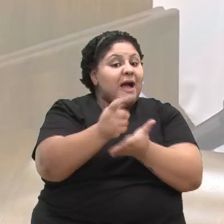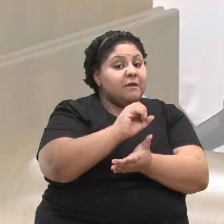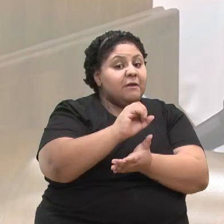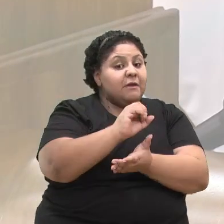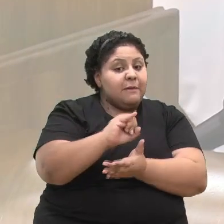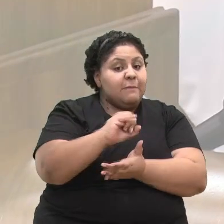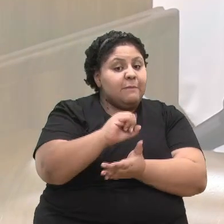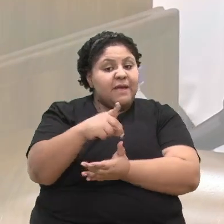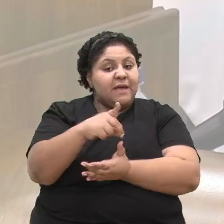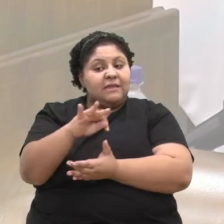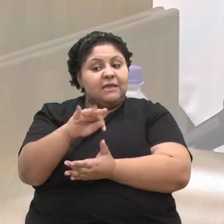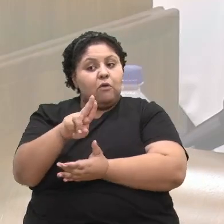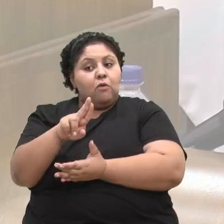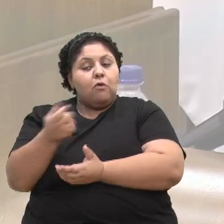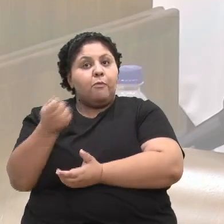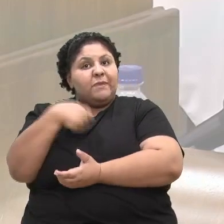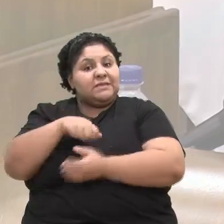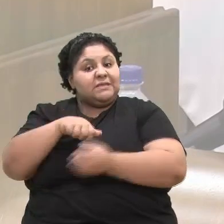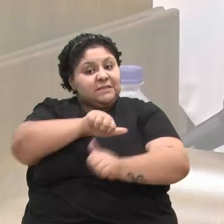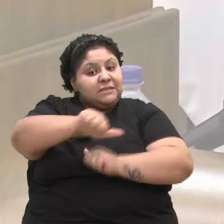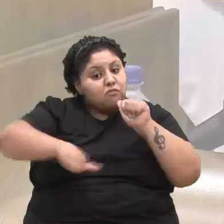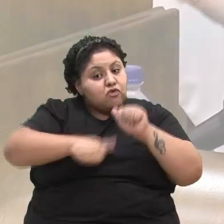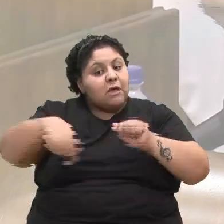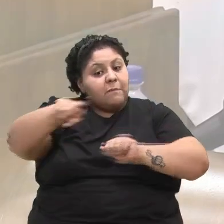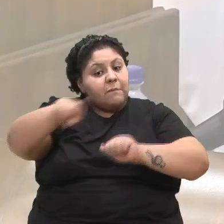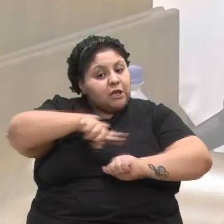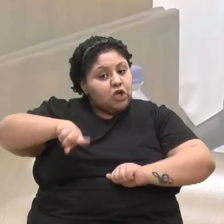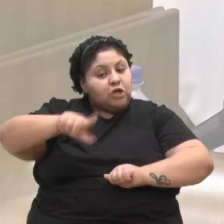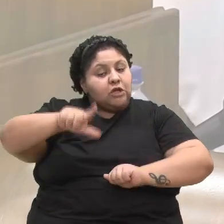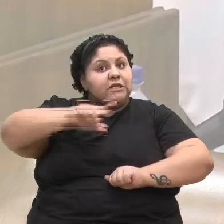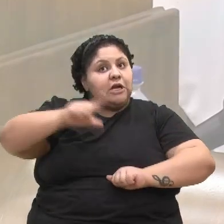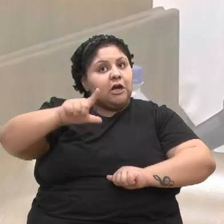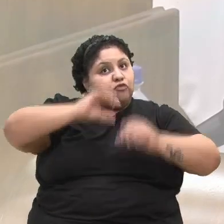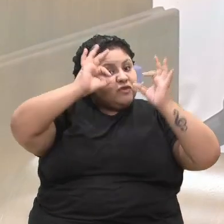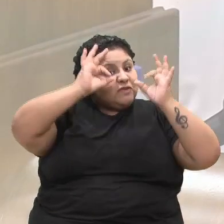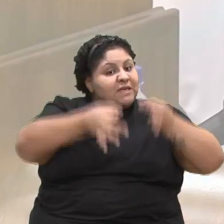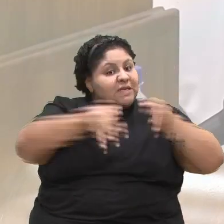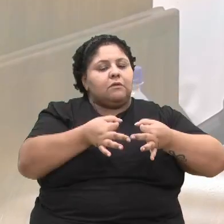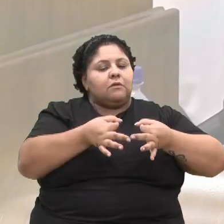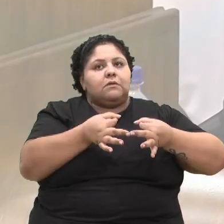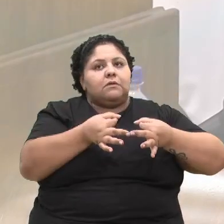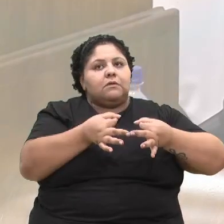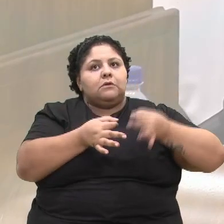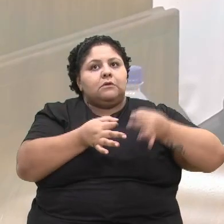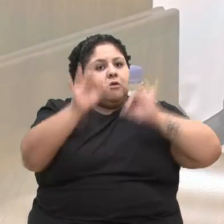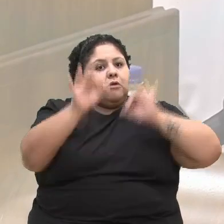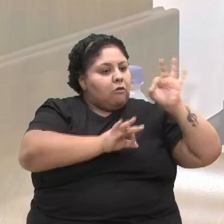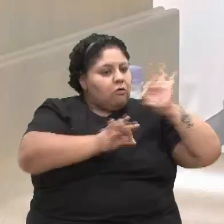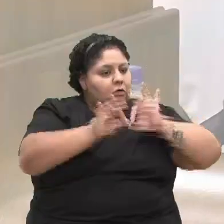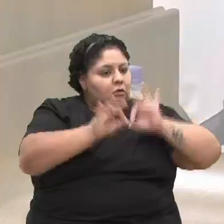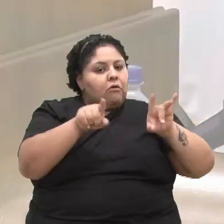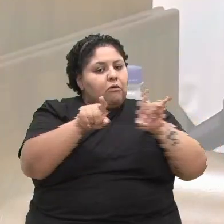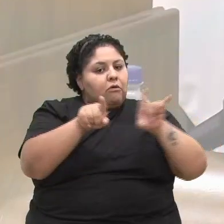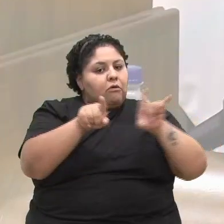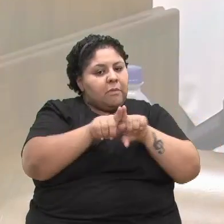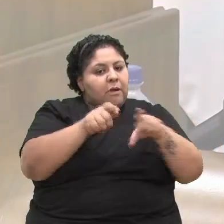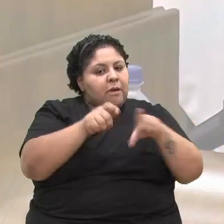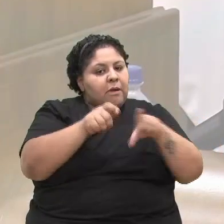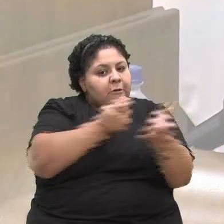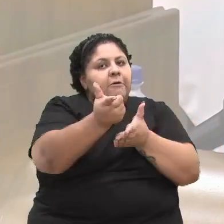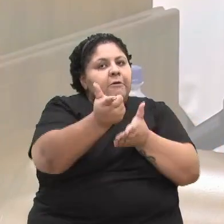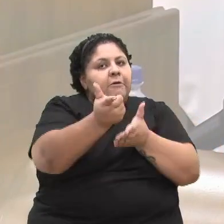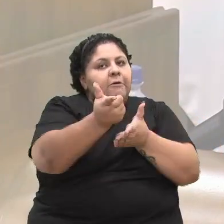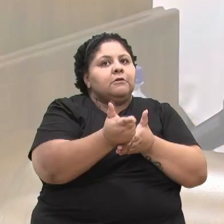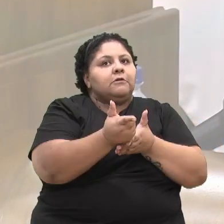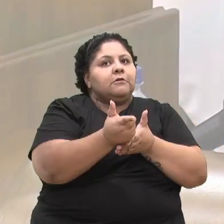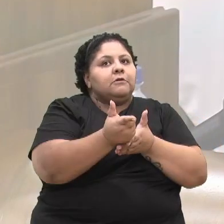andar para que nós tenhamos justiça, onde tem loteamentos irregulares, passe também a pagar a taxa